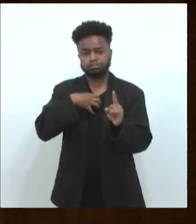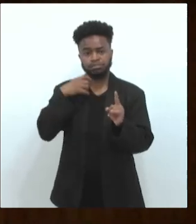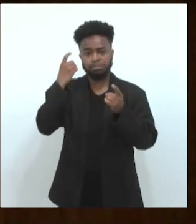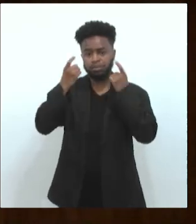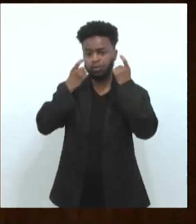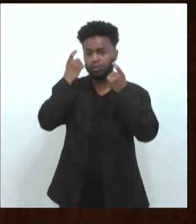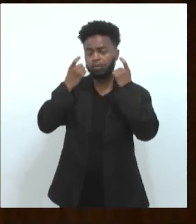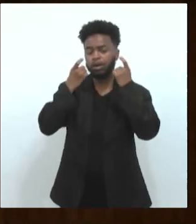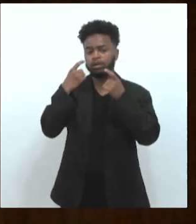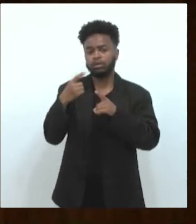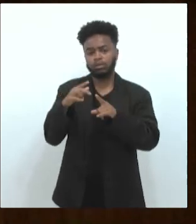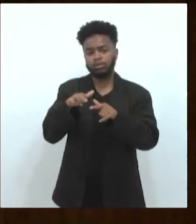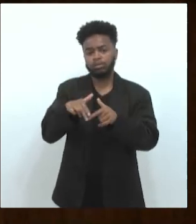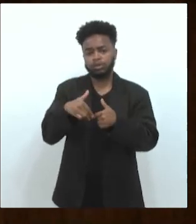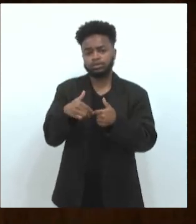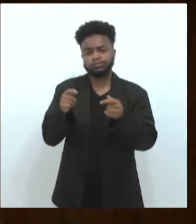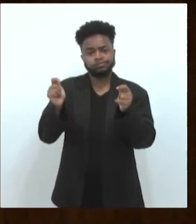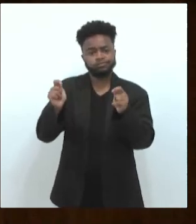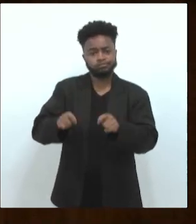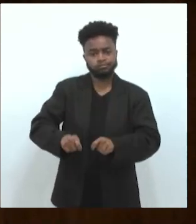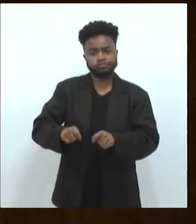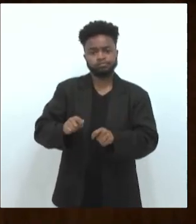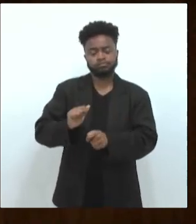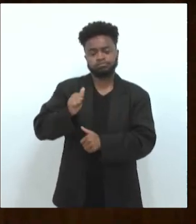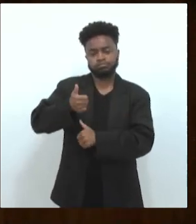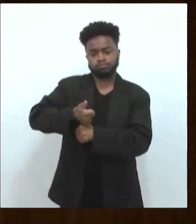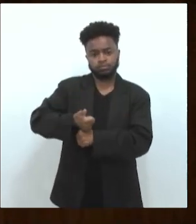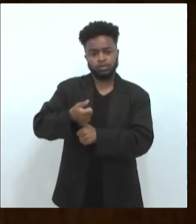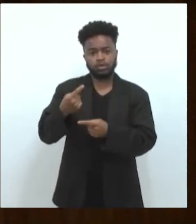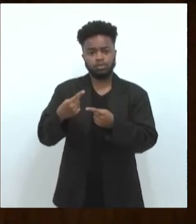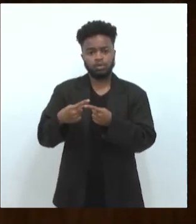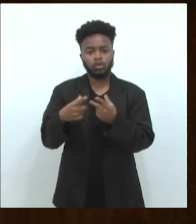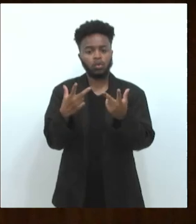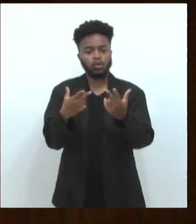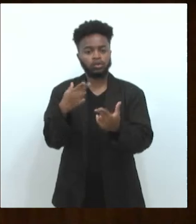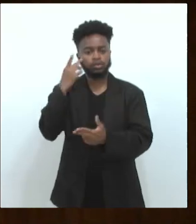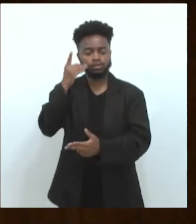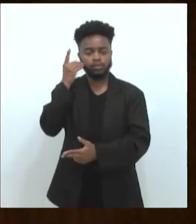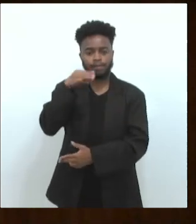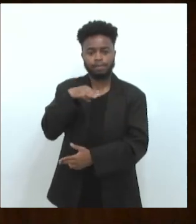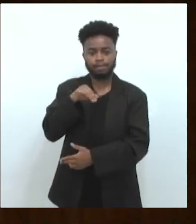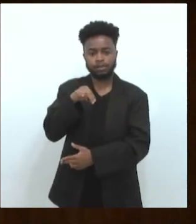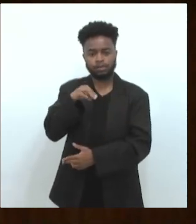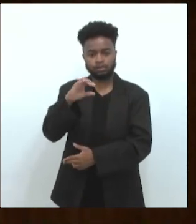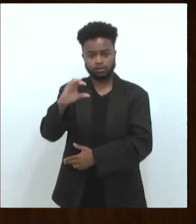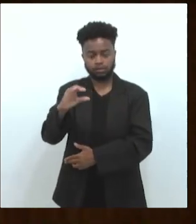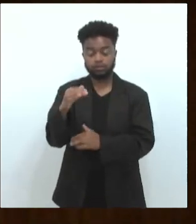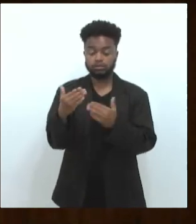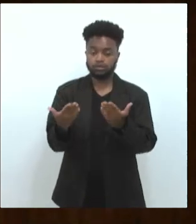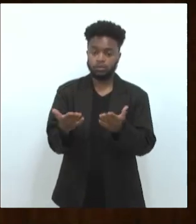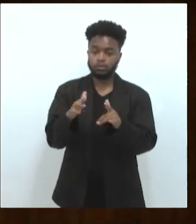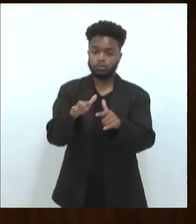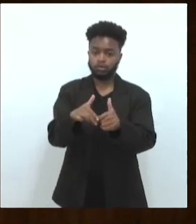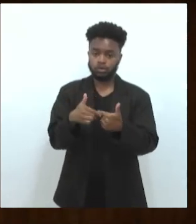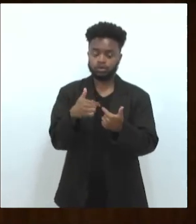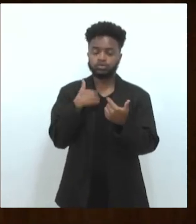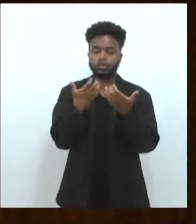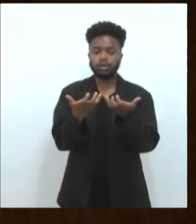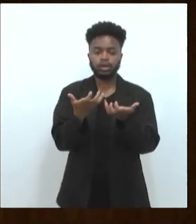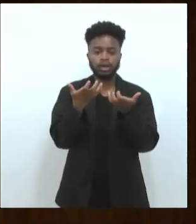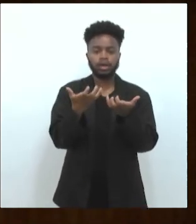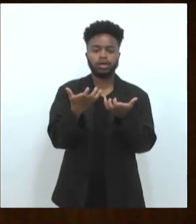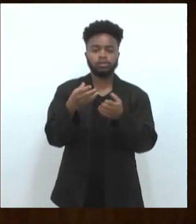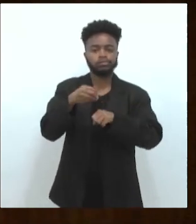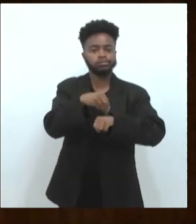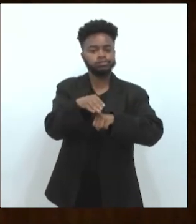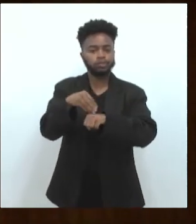preocupa justamente essa possibilidade de sobreposição tal qual o deputado Mink colocou. Por isso eu quero pontuar, já que a